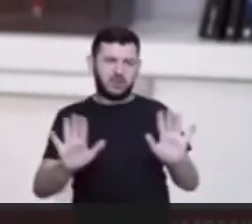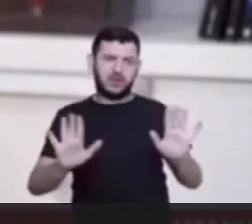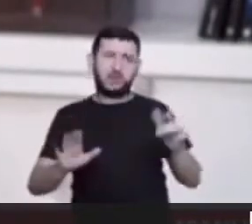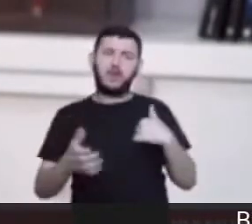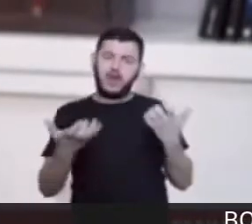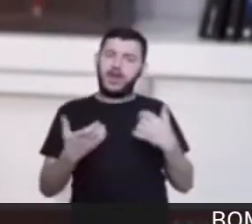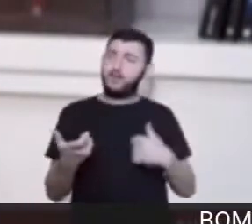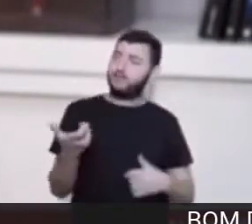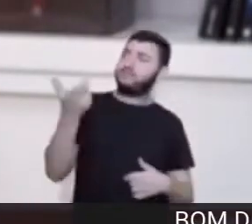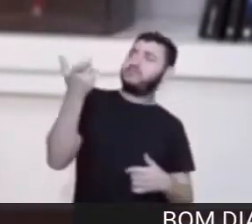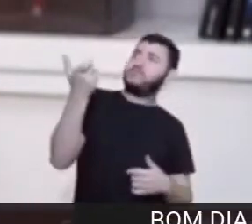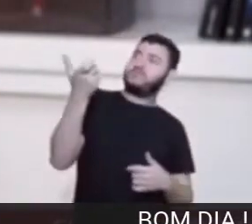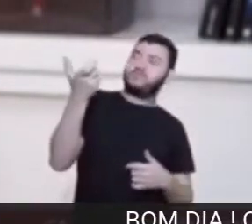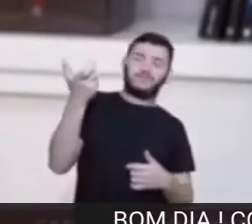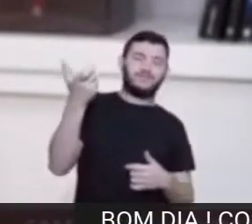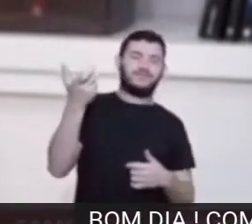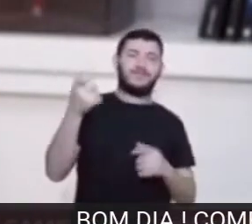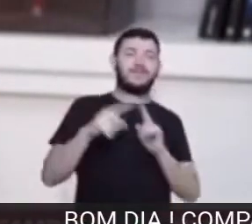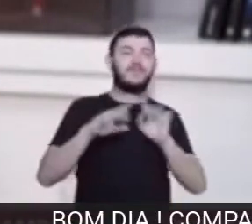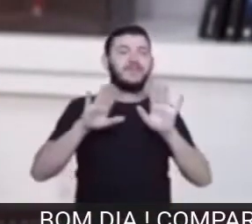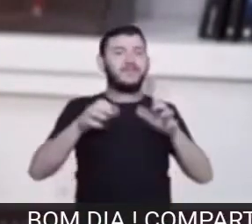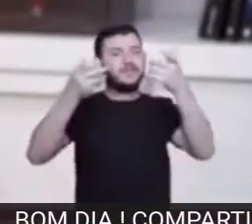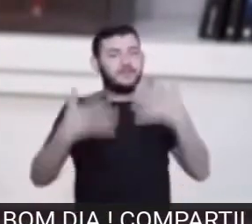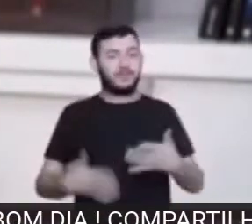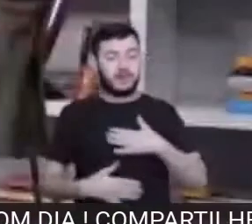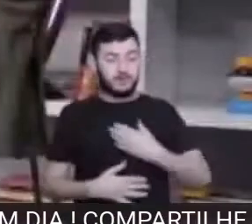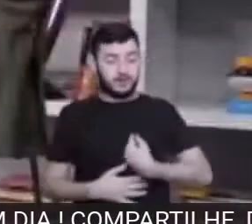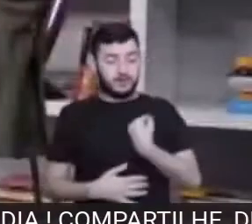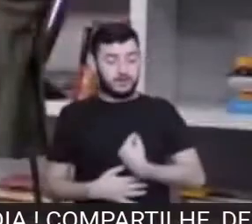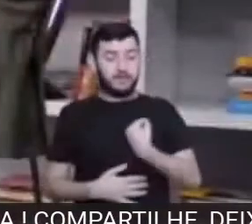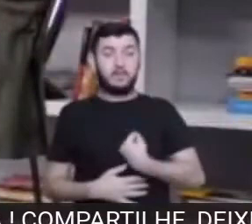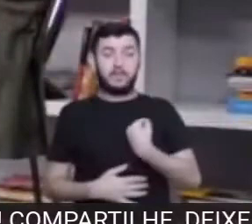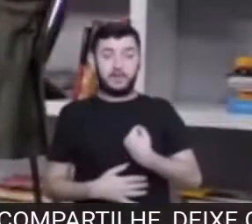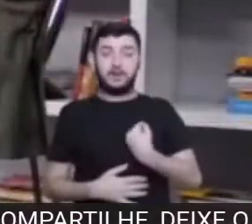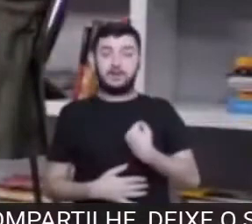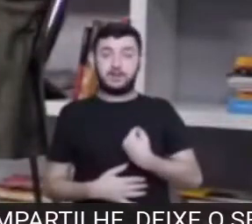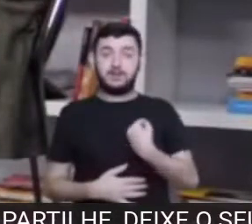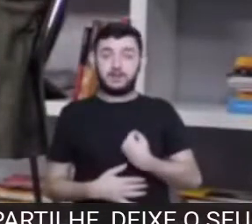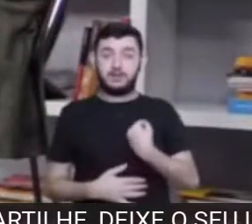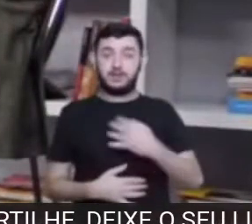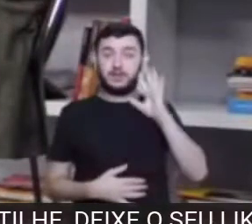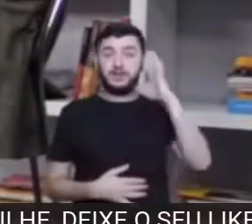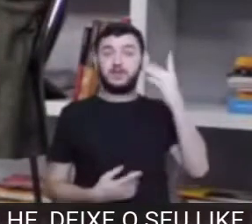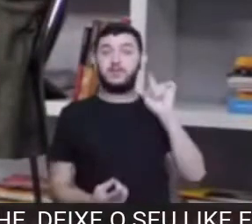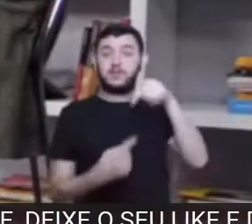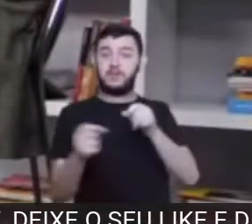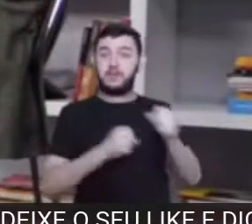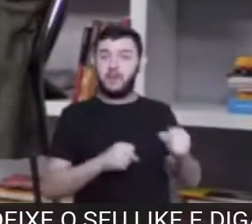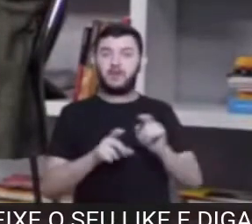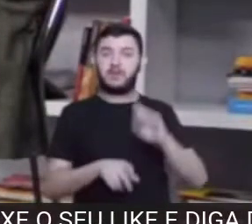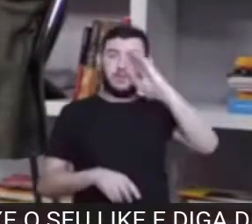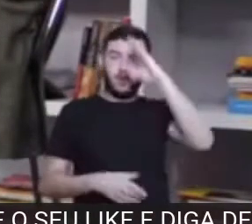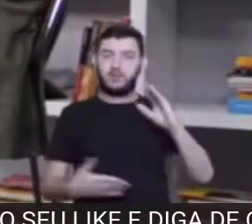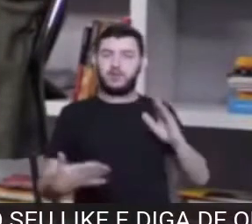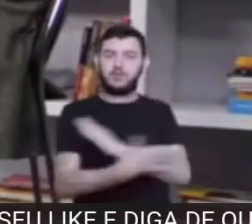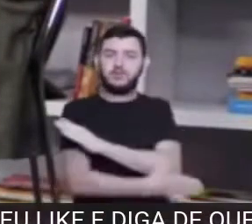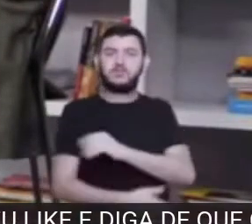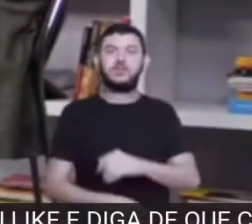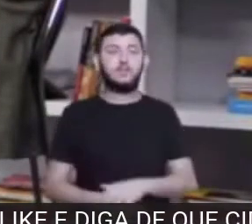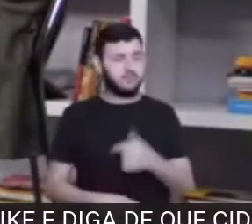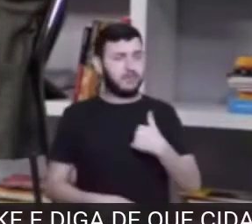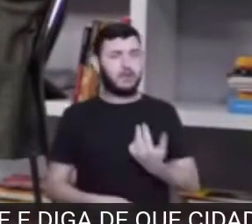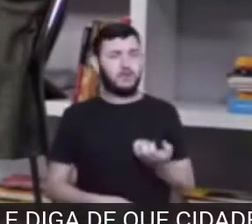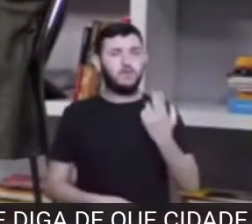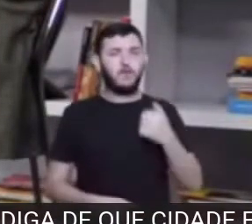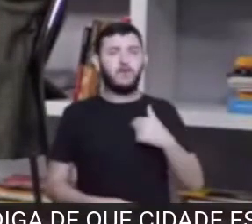a minha presença sabe, for decisiva para derrubar o Bolsonaro, eu iria até de joelho, sabe? Mas